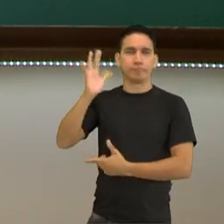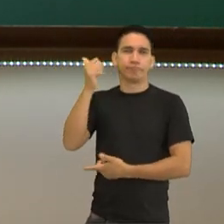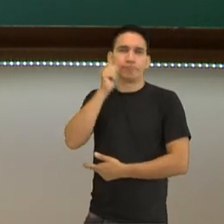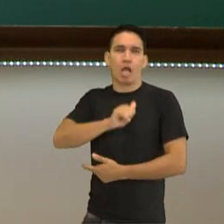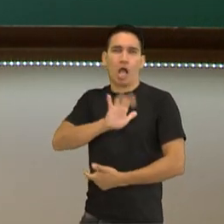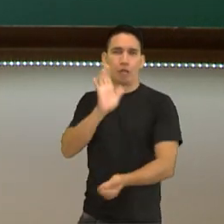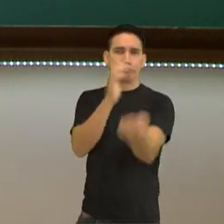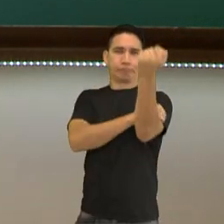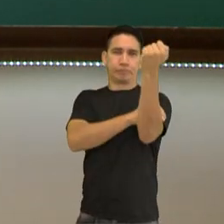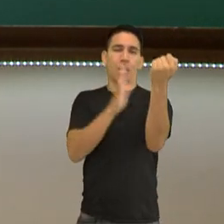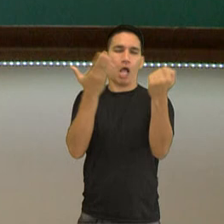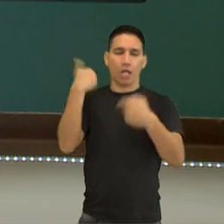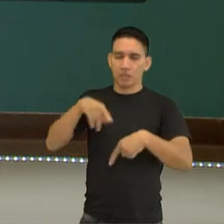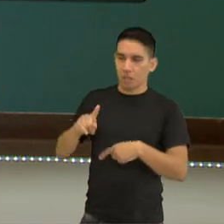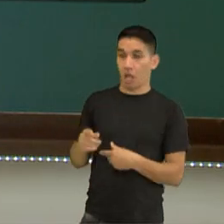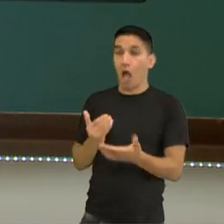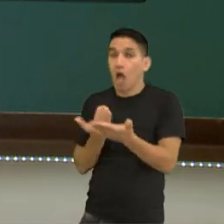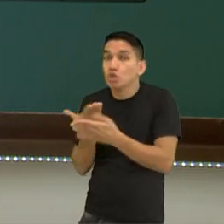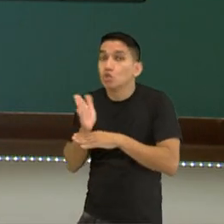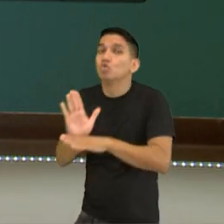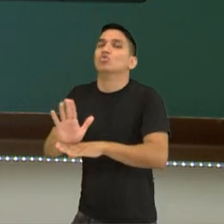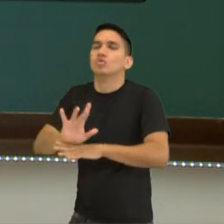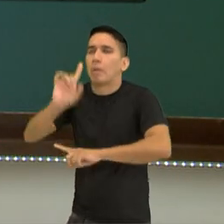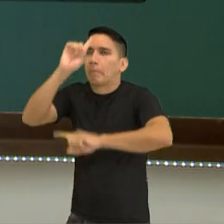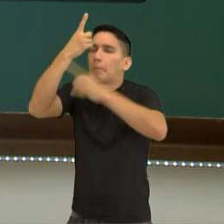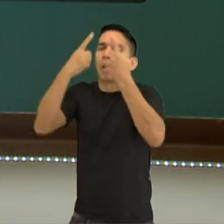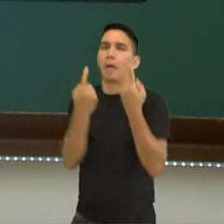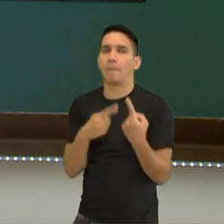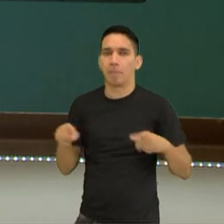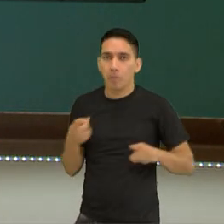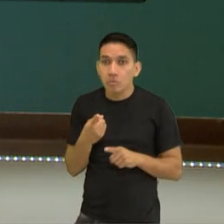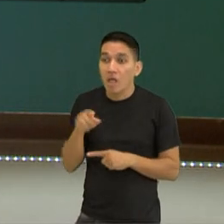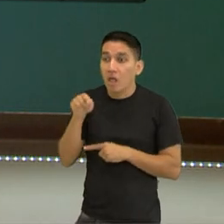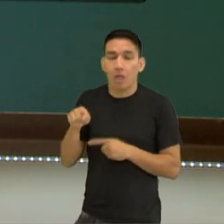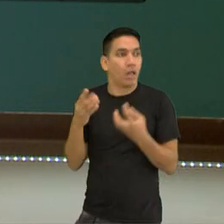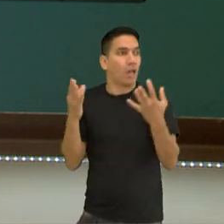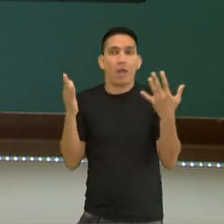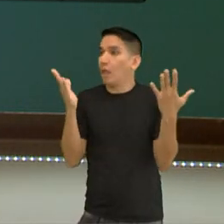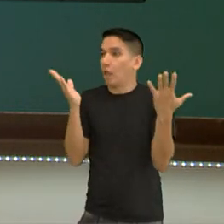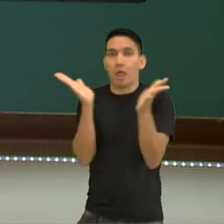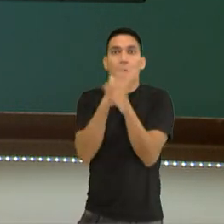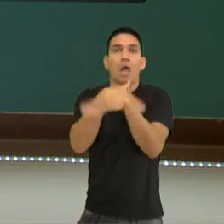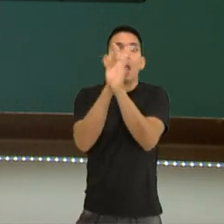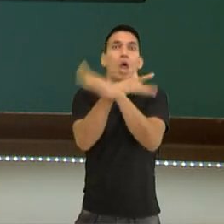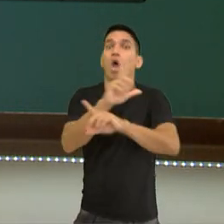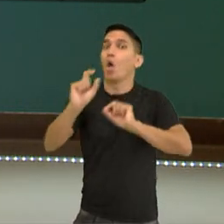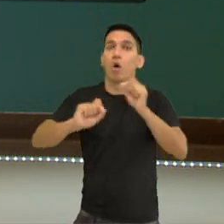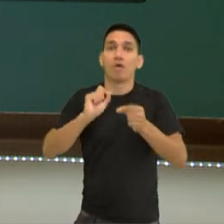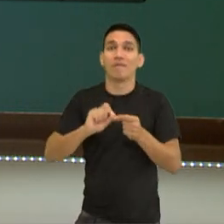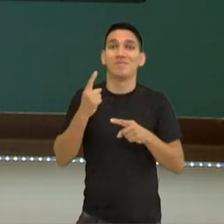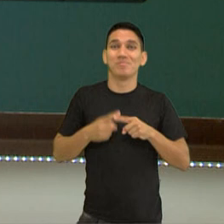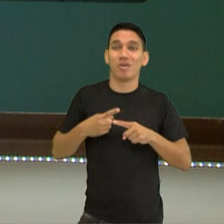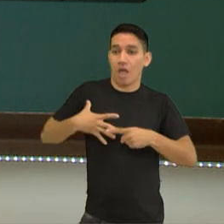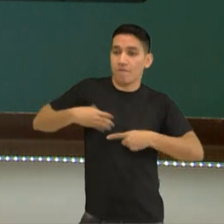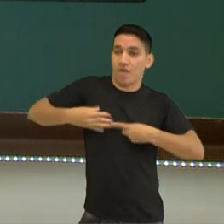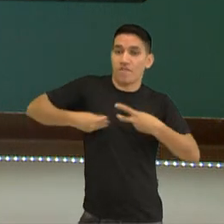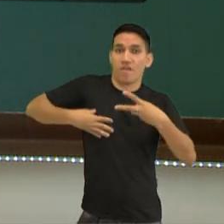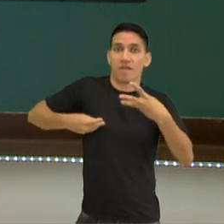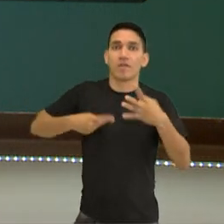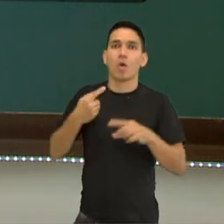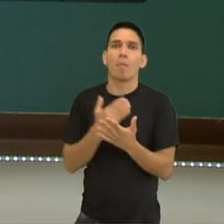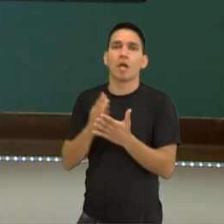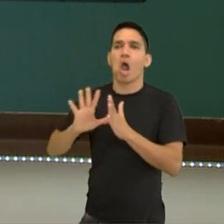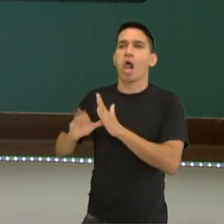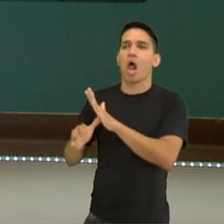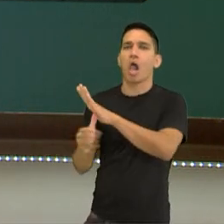ele até a compor algumas obras, né, ela ficou literalmente perdida, perdida, perdida, porque os filhos passaram a mão na fortuna dele, que